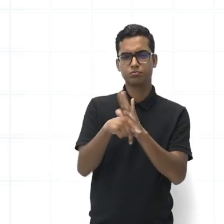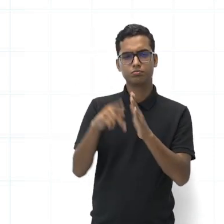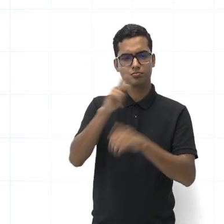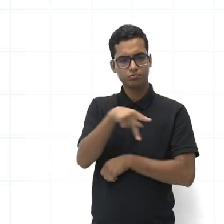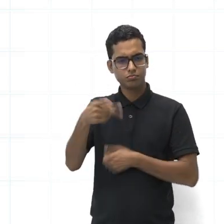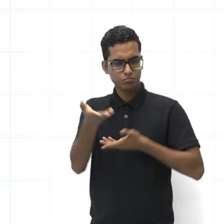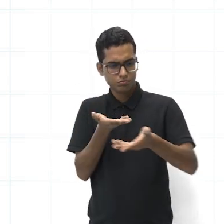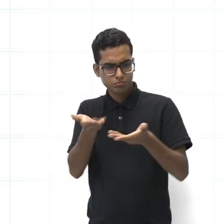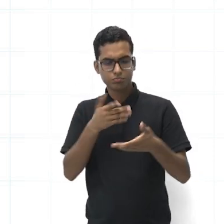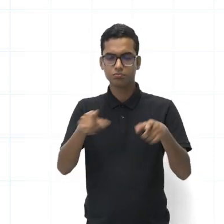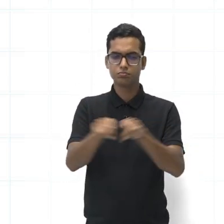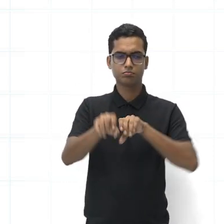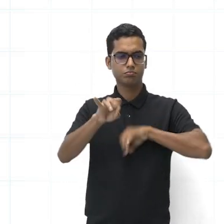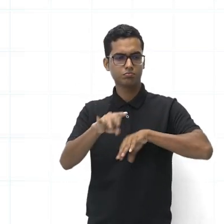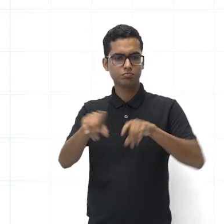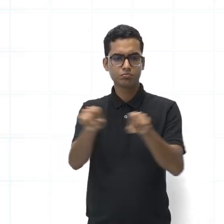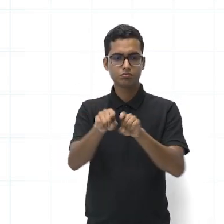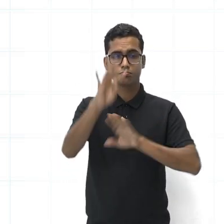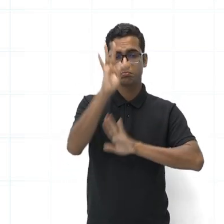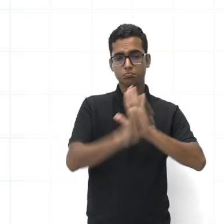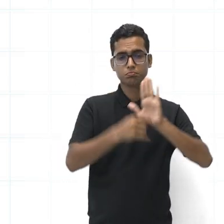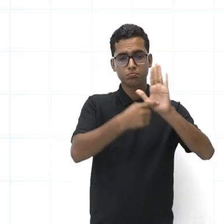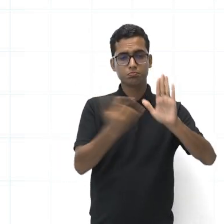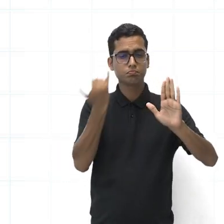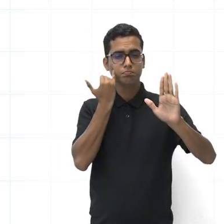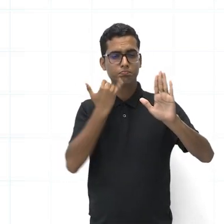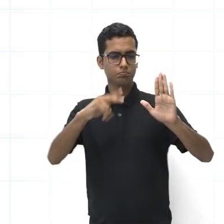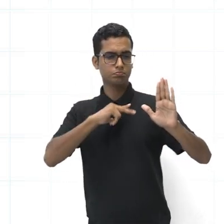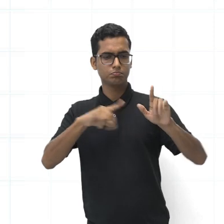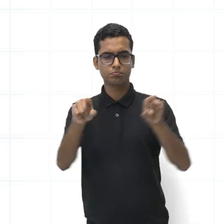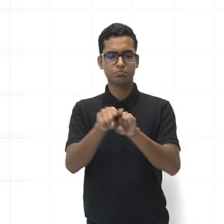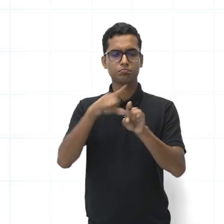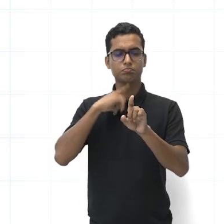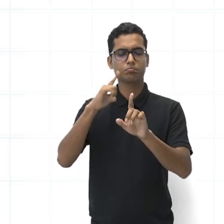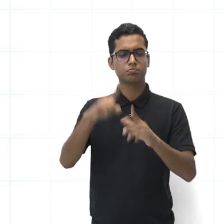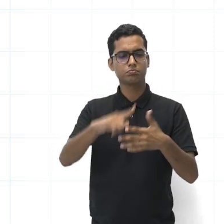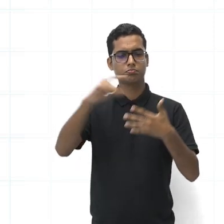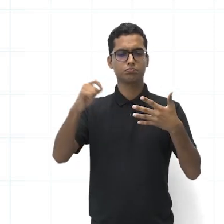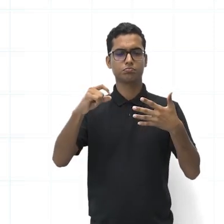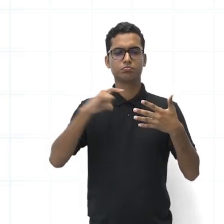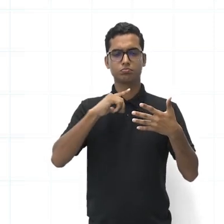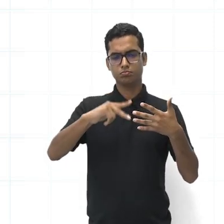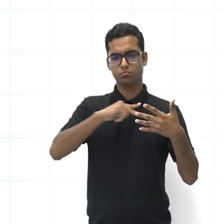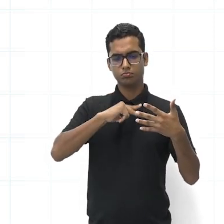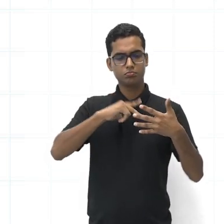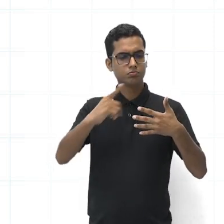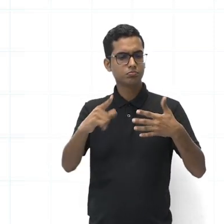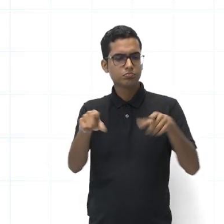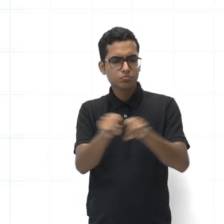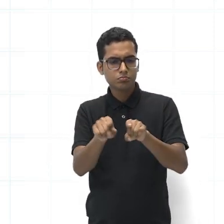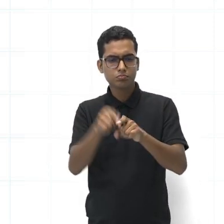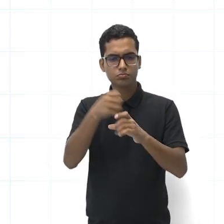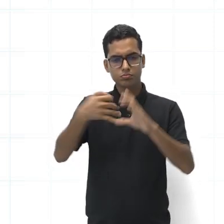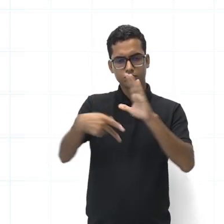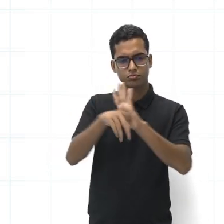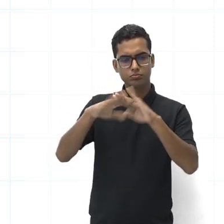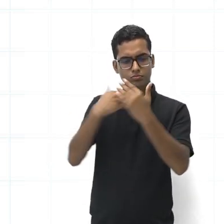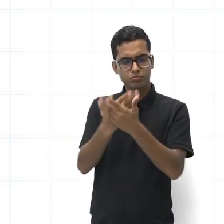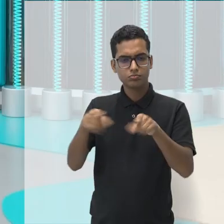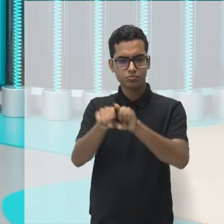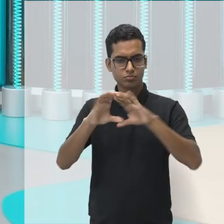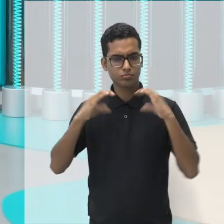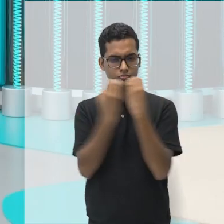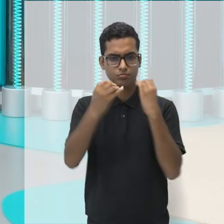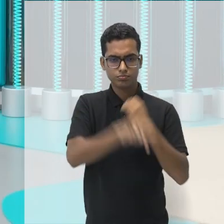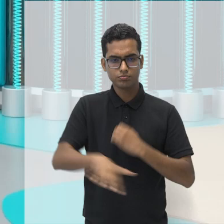Nosso detalhamento, os textos abordando informações pessoais e preferências, características da escola e a